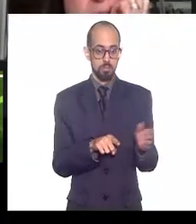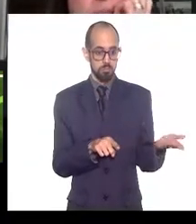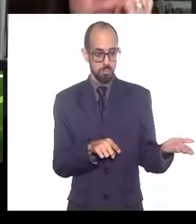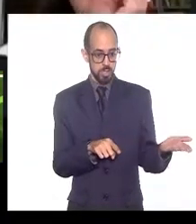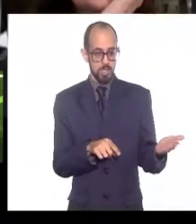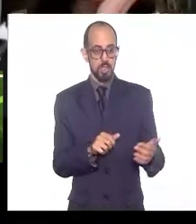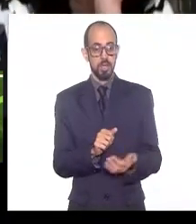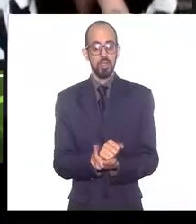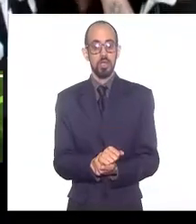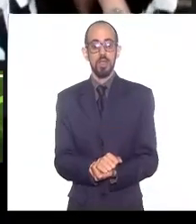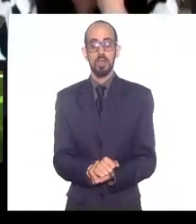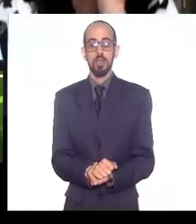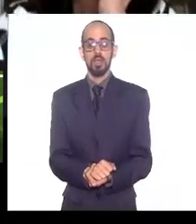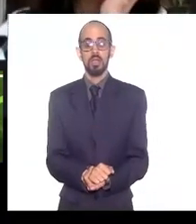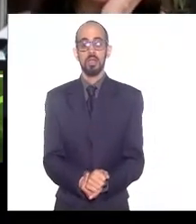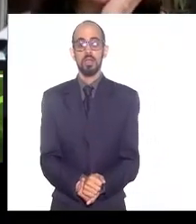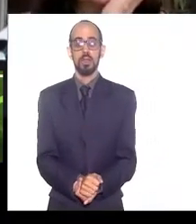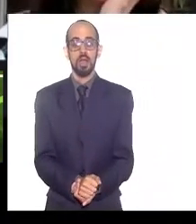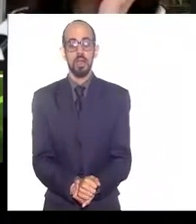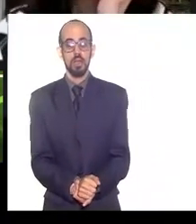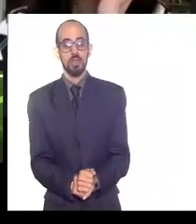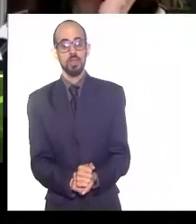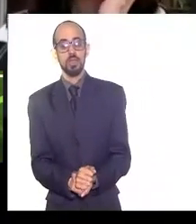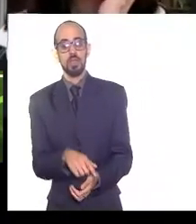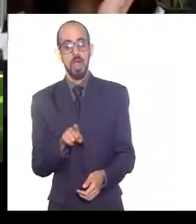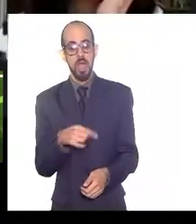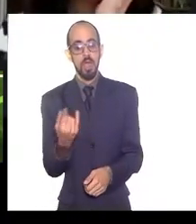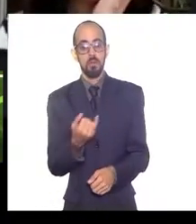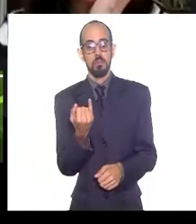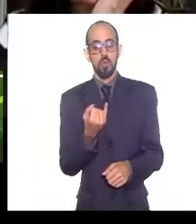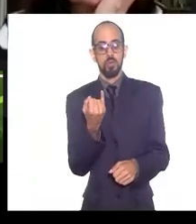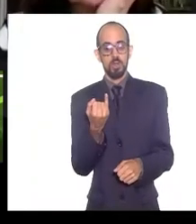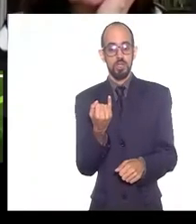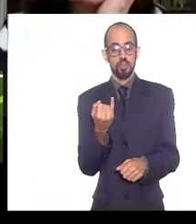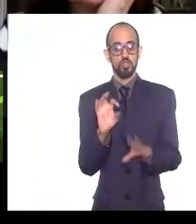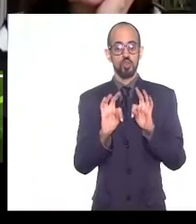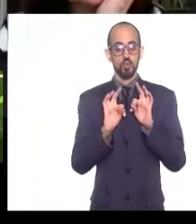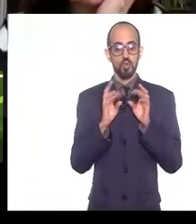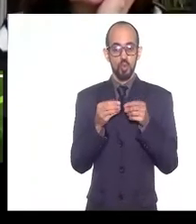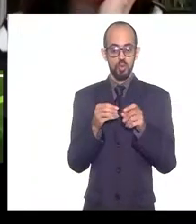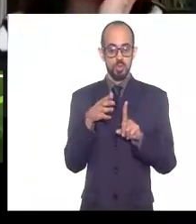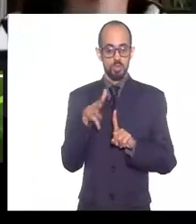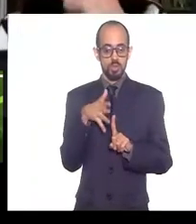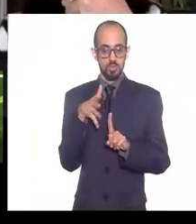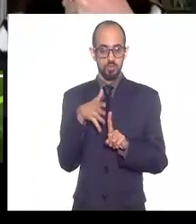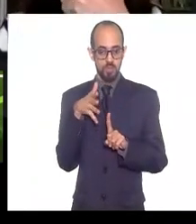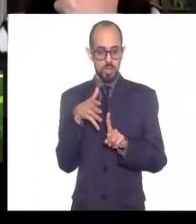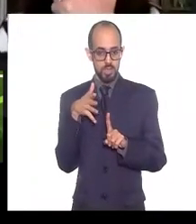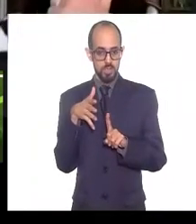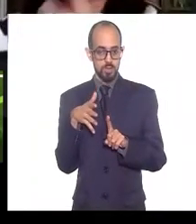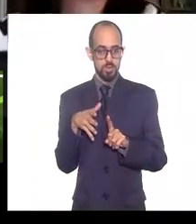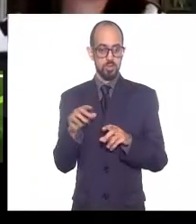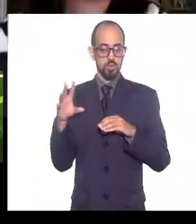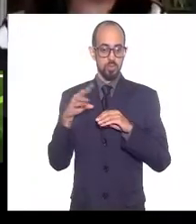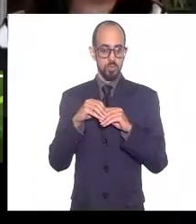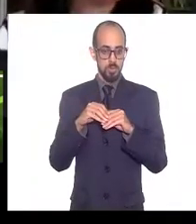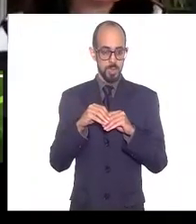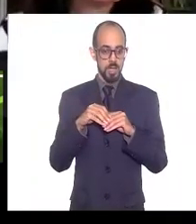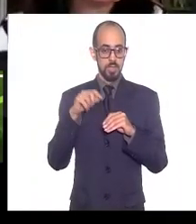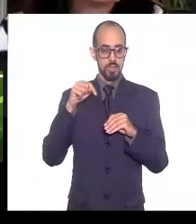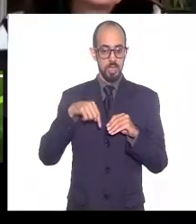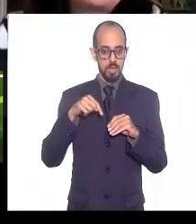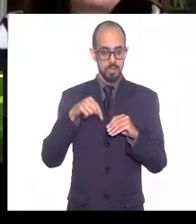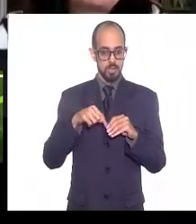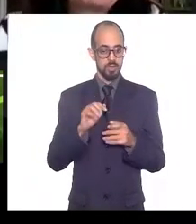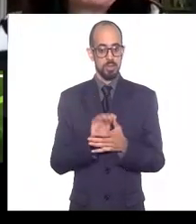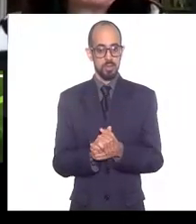Jassanã Gonçalves, desculpa, que foi muito importante todas as falas e as contribuições que foram trazidas. E